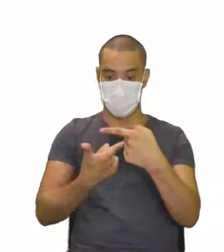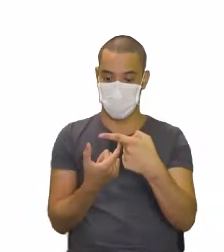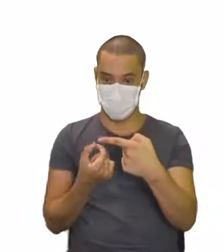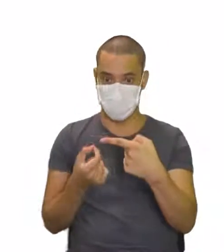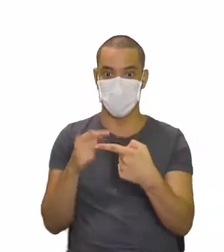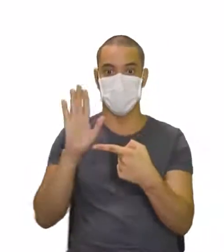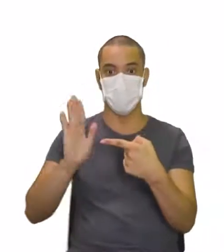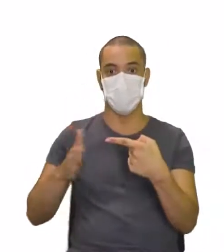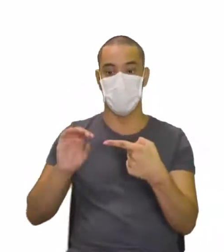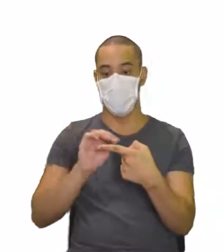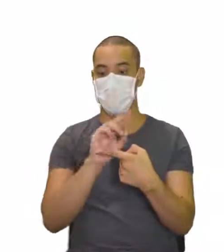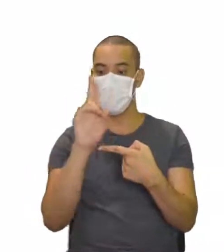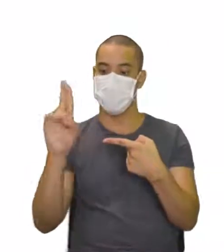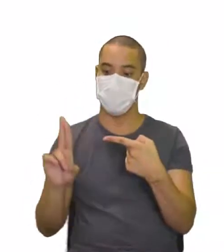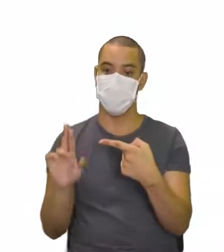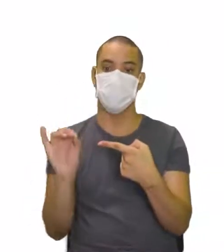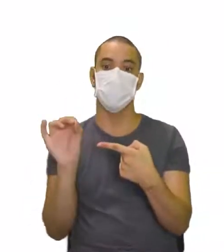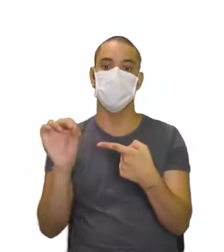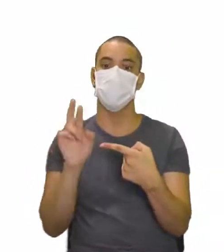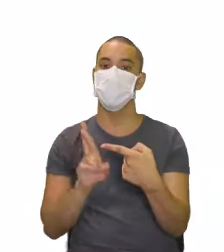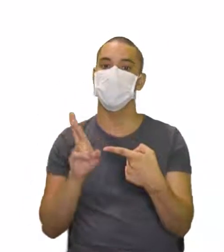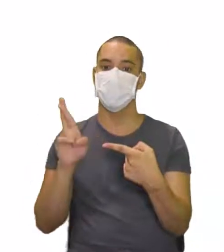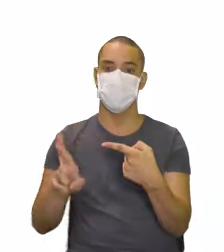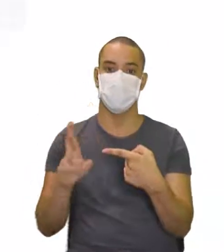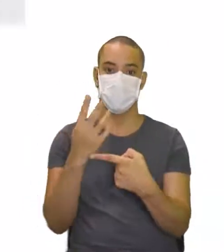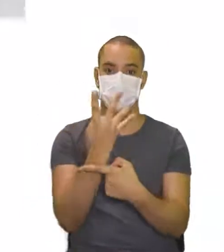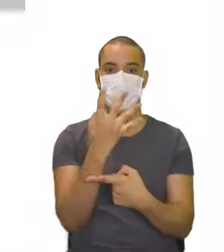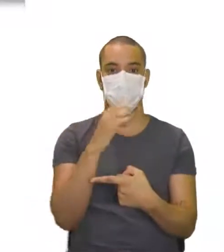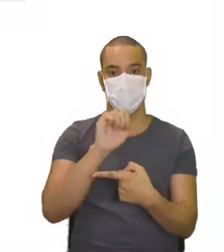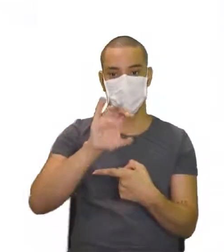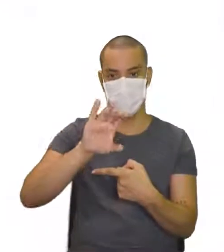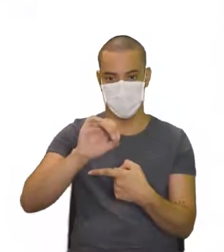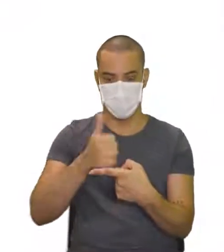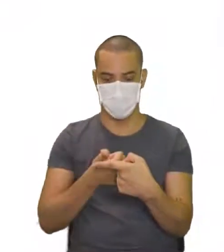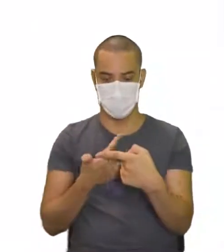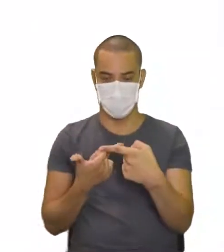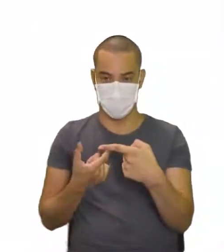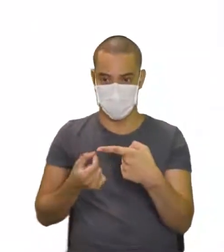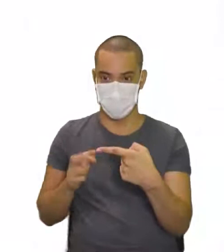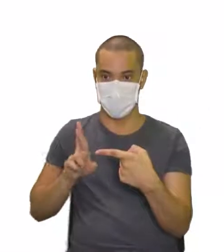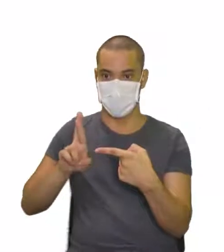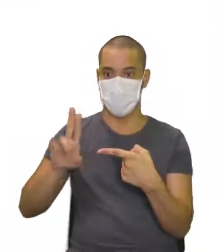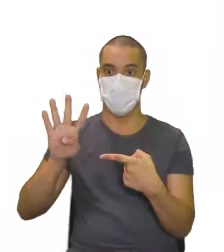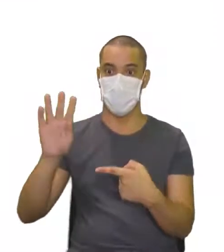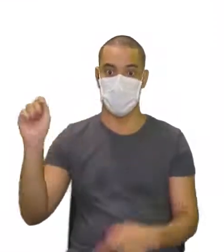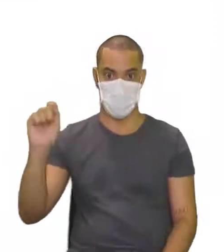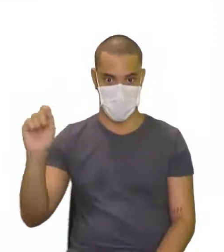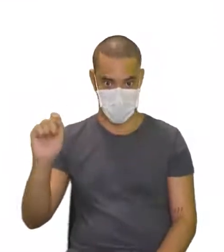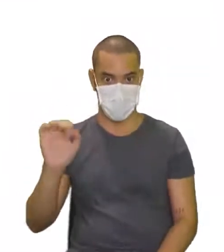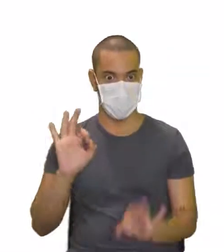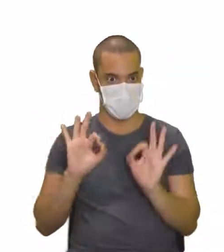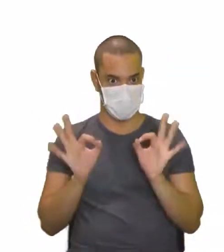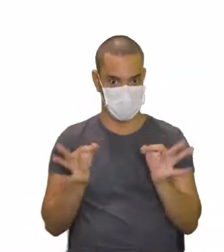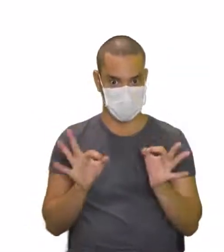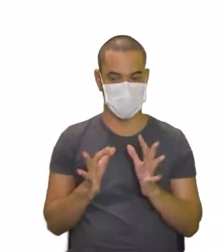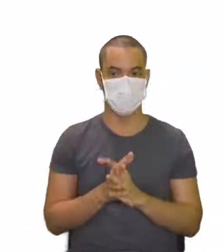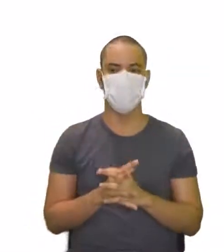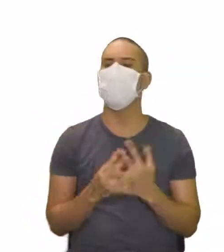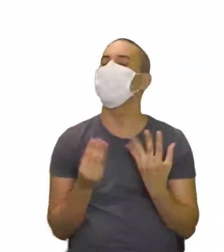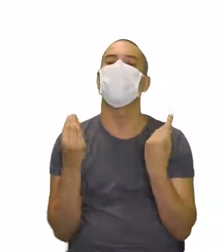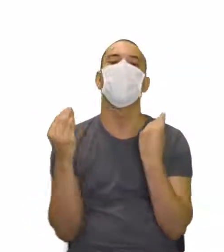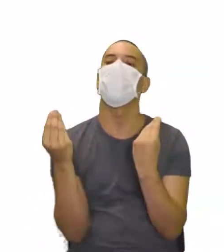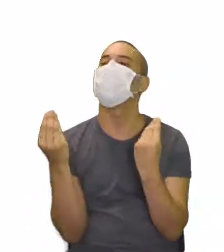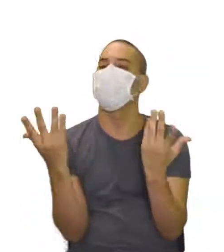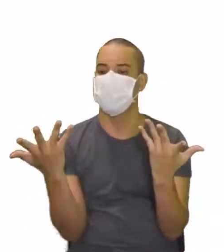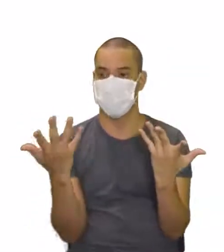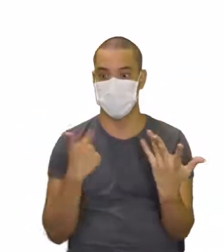divide ali, é só dividir a potência pela voltagem e a gente vai obter 4 amperes. Para que eu quero isso daí?